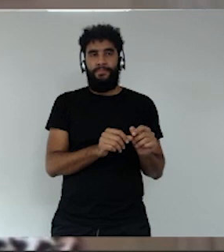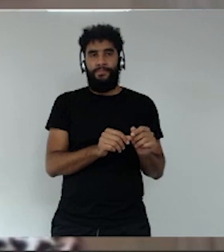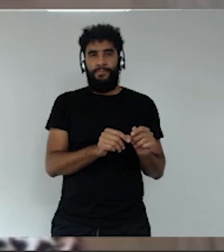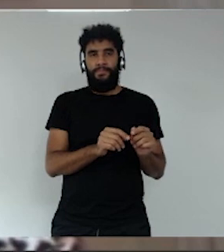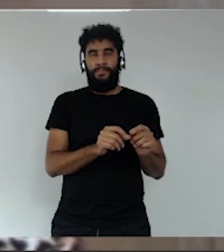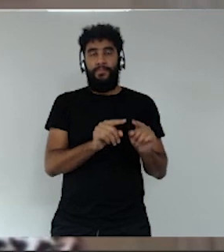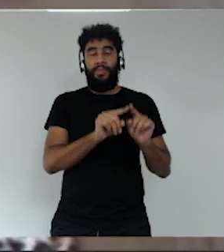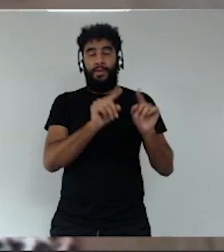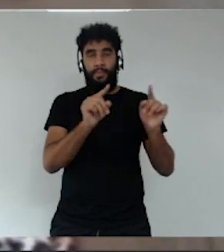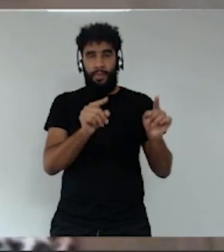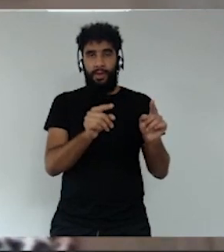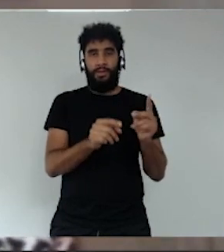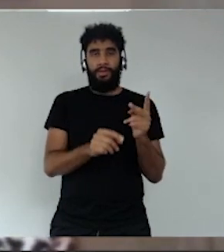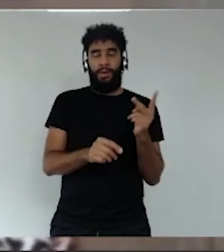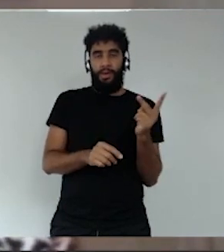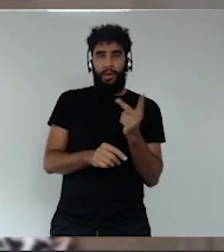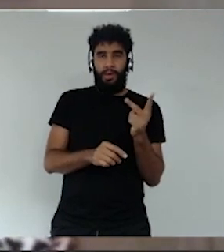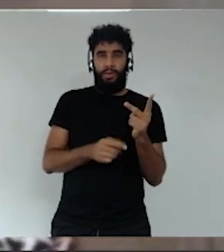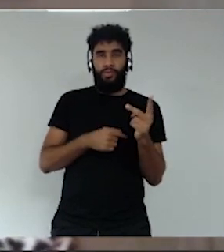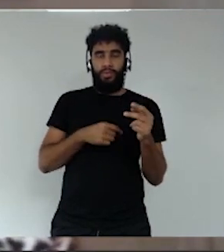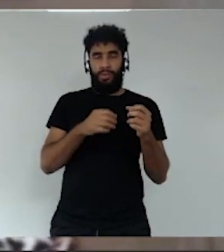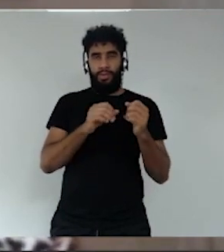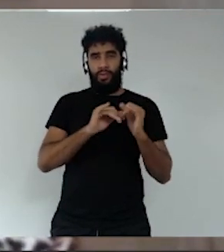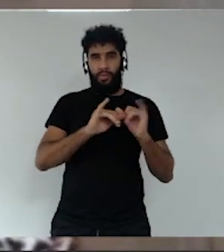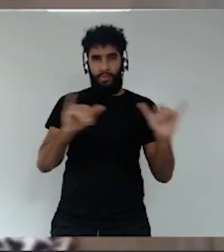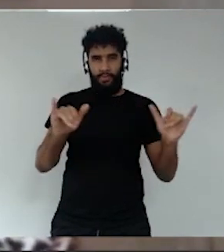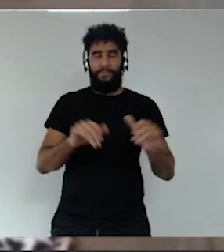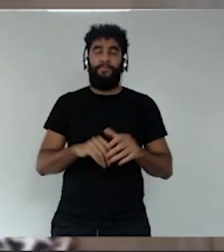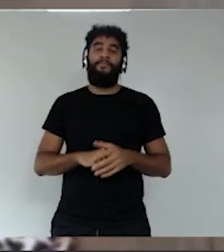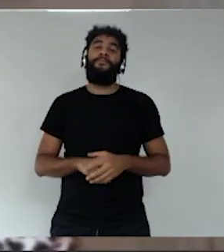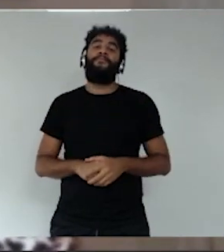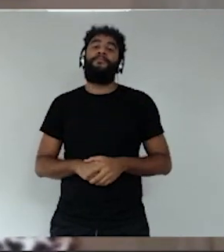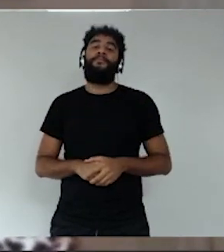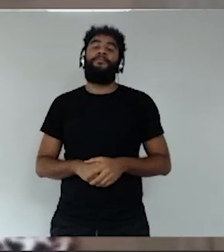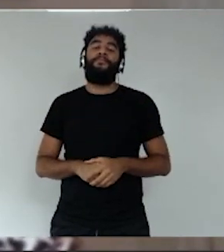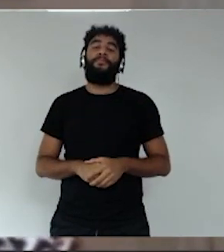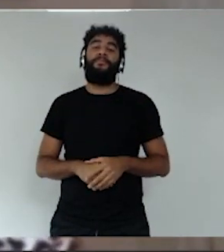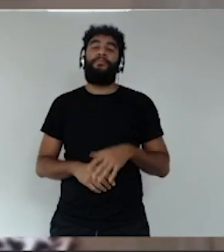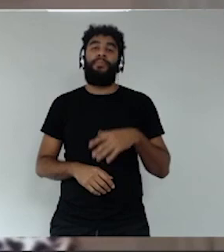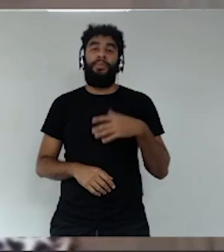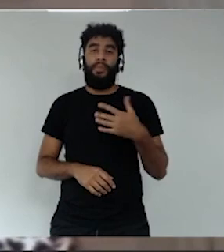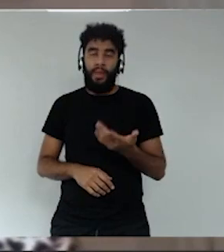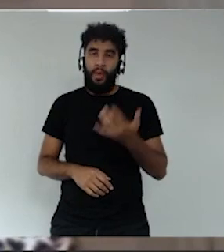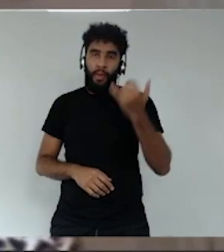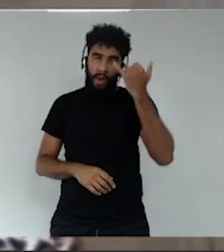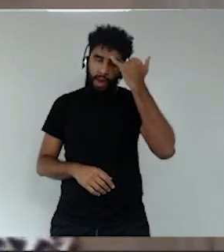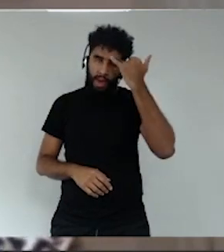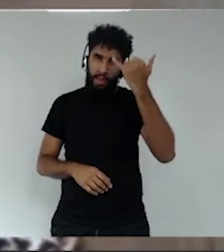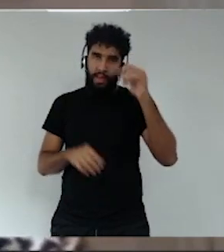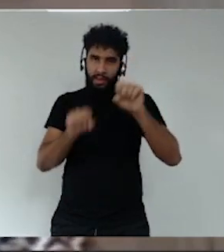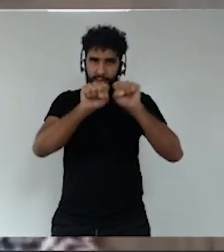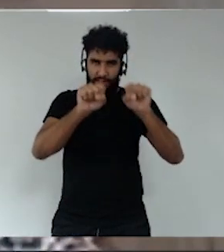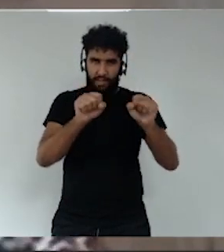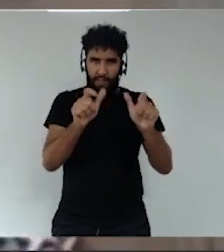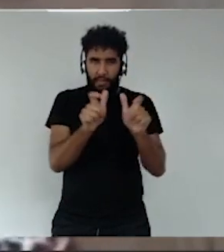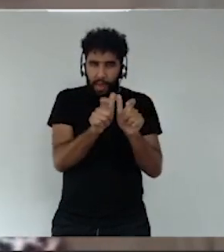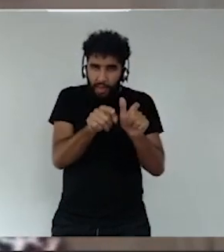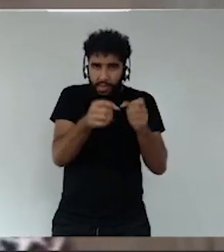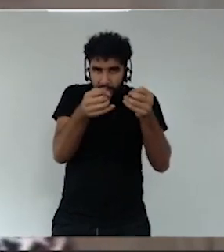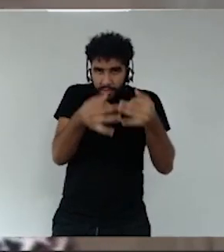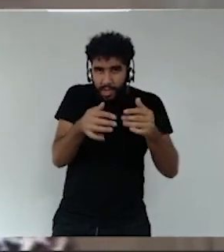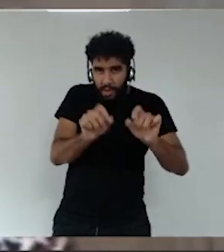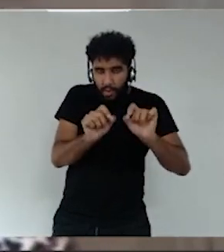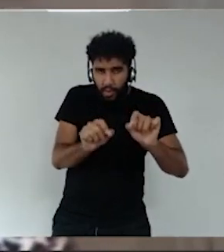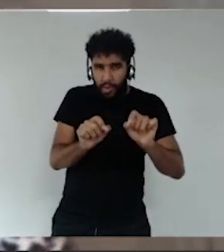pelas duas leis mencionadas. E aí, nessa ideia de mini-sistema, ela falava que em alguns pontos